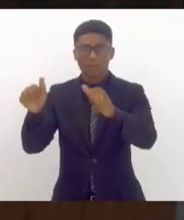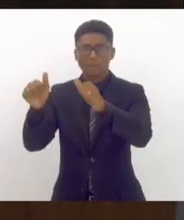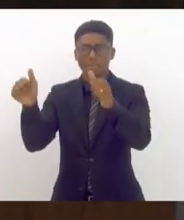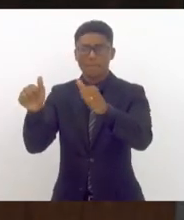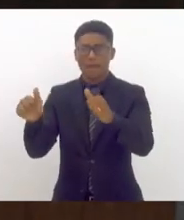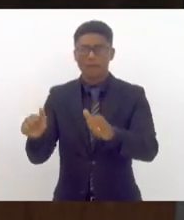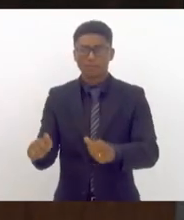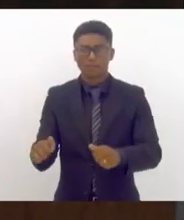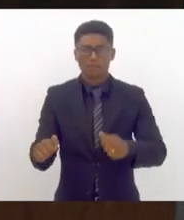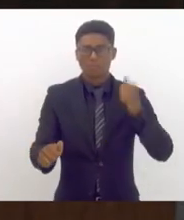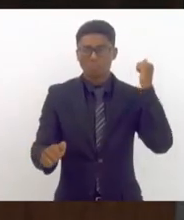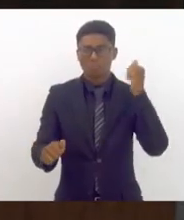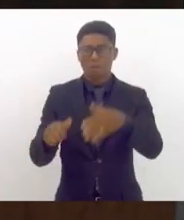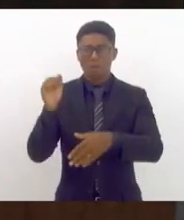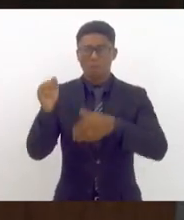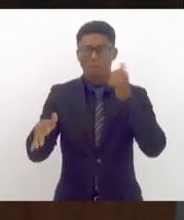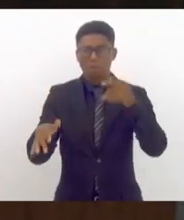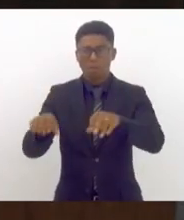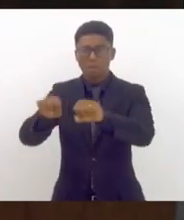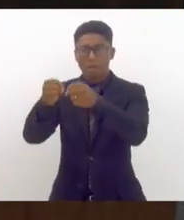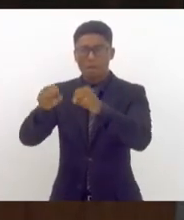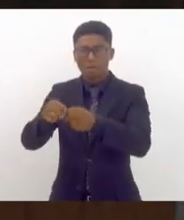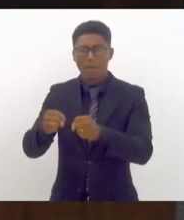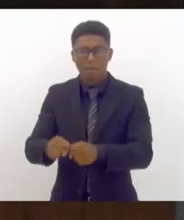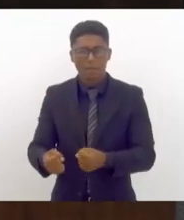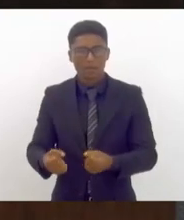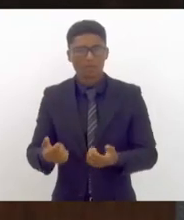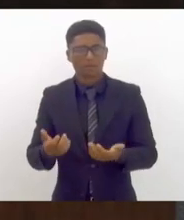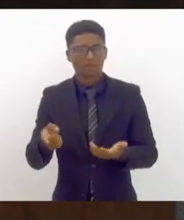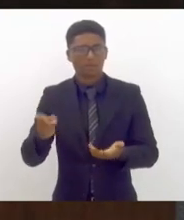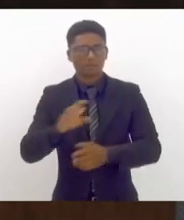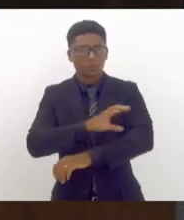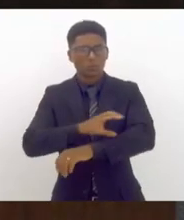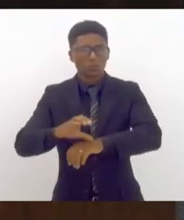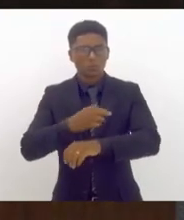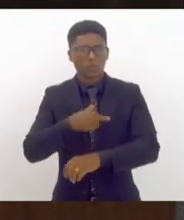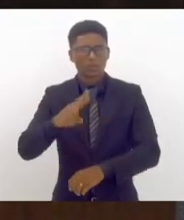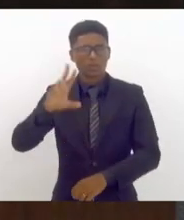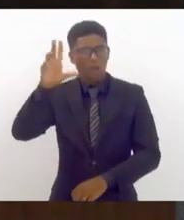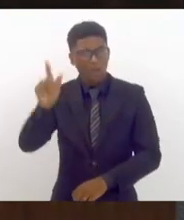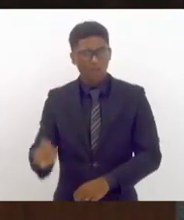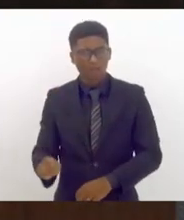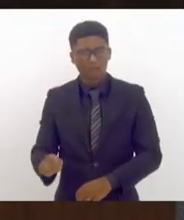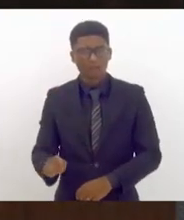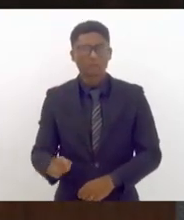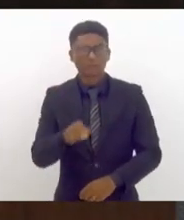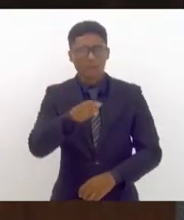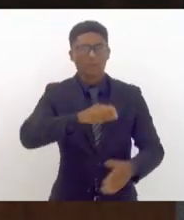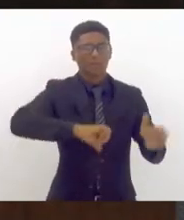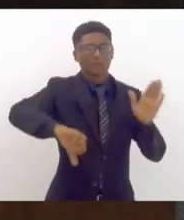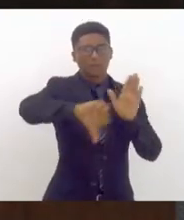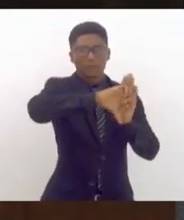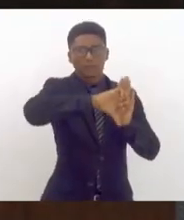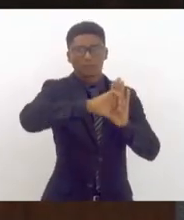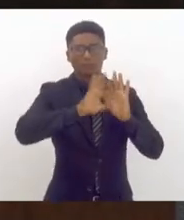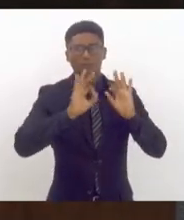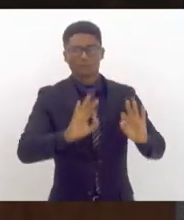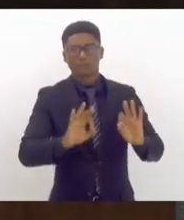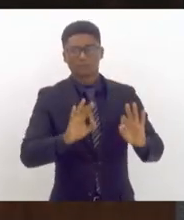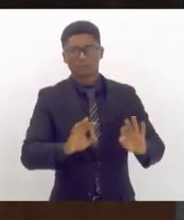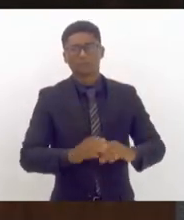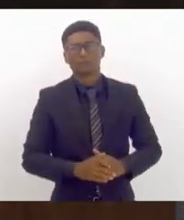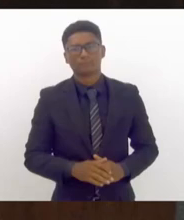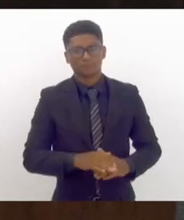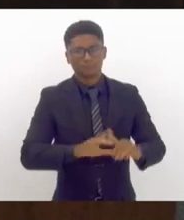imagens de toda uma cultura religiosa de matriz africana, hoje comete um crime previsto